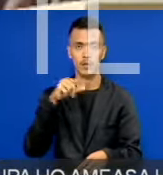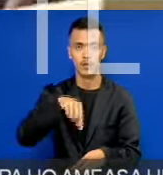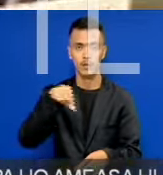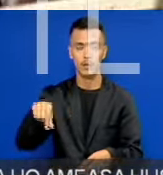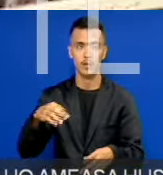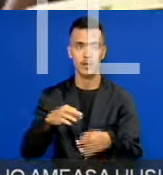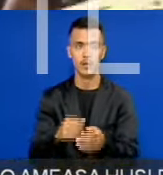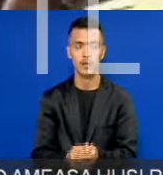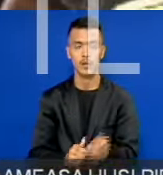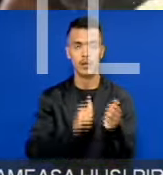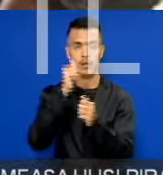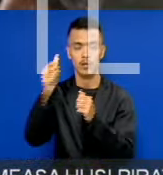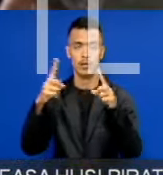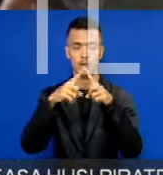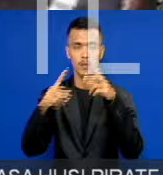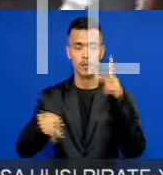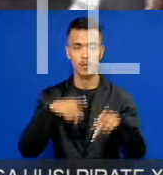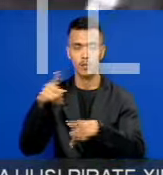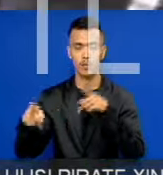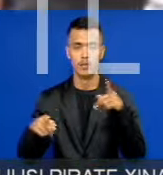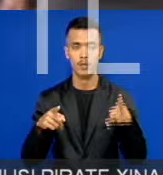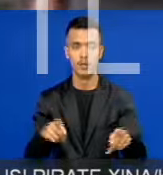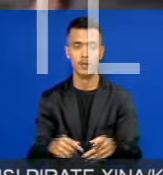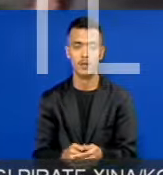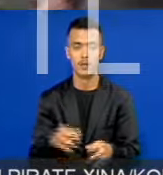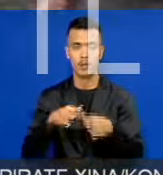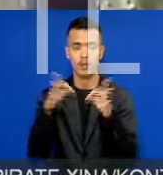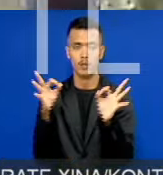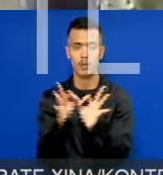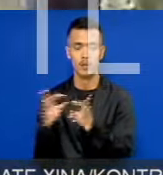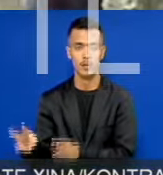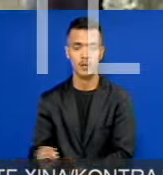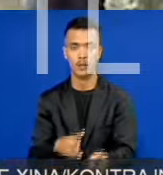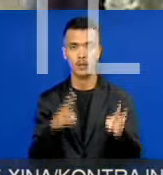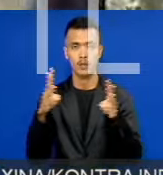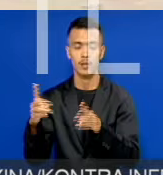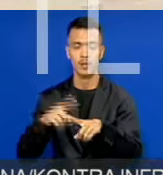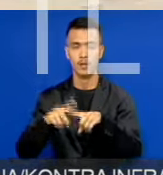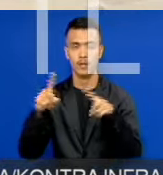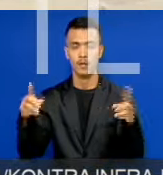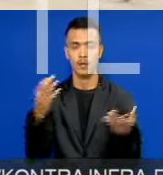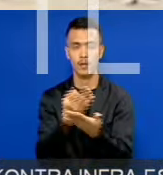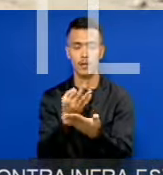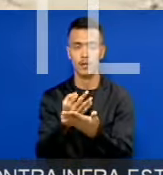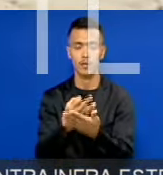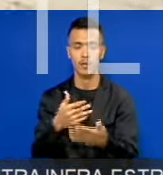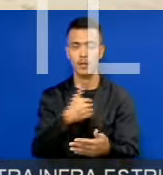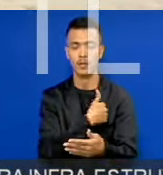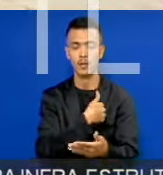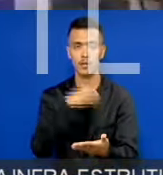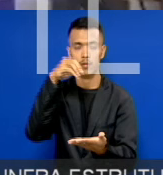haloona adjudicação direta ba Companhia Dom Boaventura, a Torradia Estrada Lugatoi, mais bem orçamento ba projeto nesta da